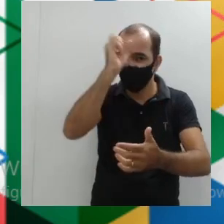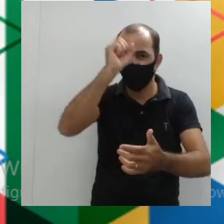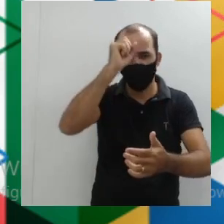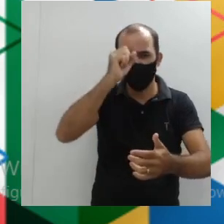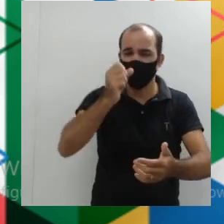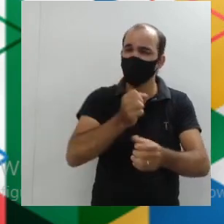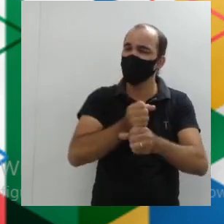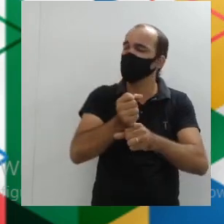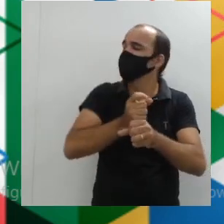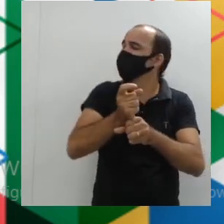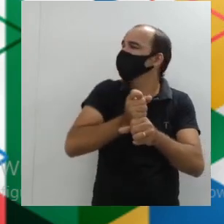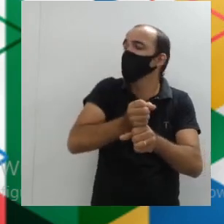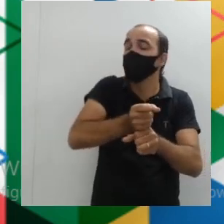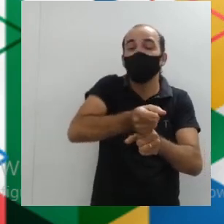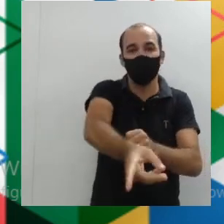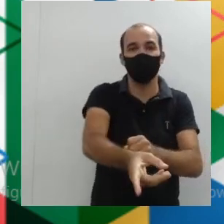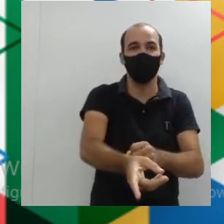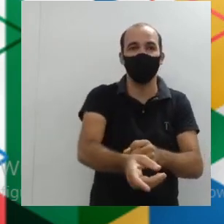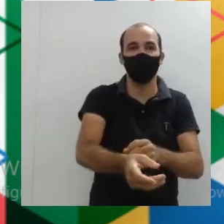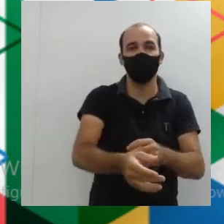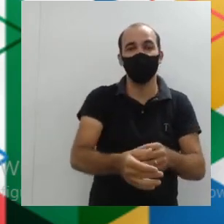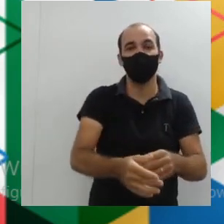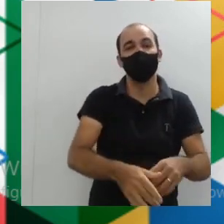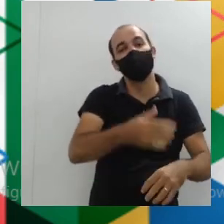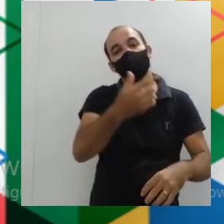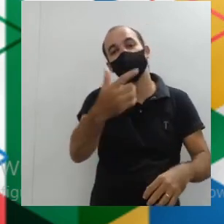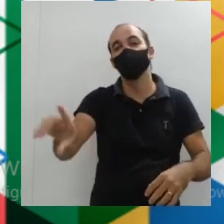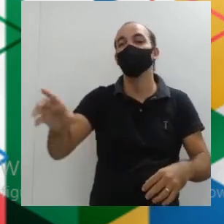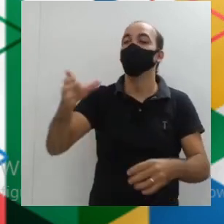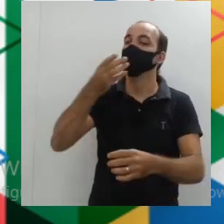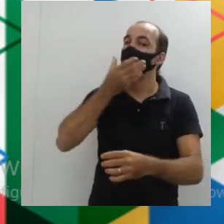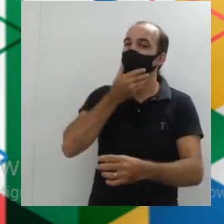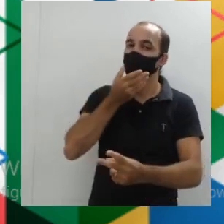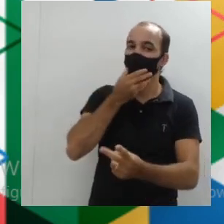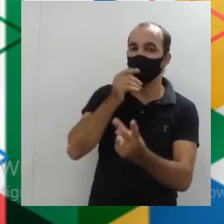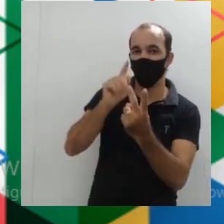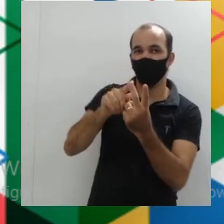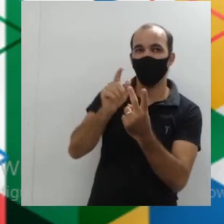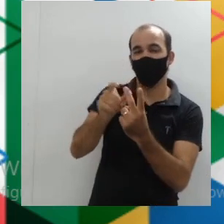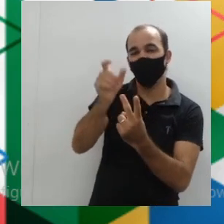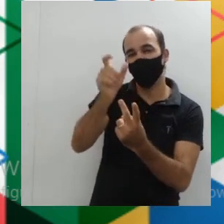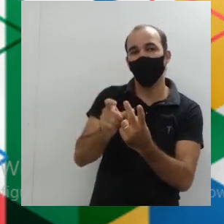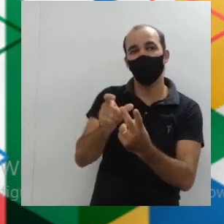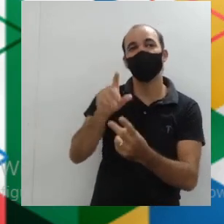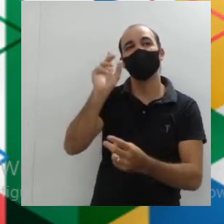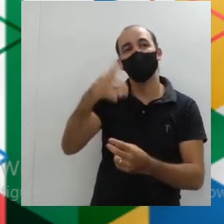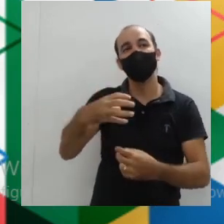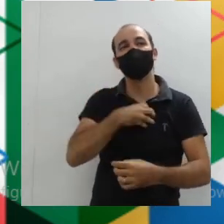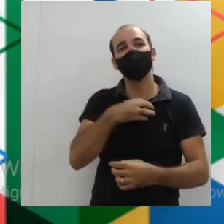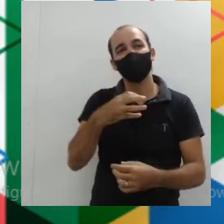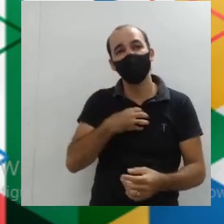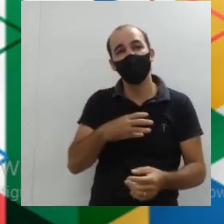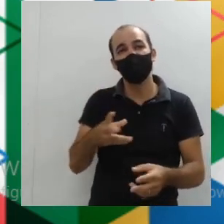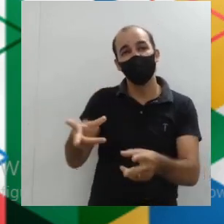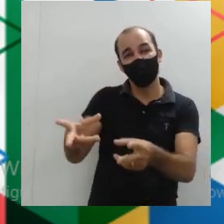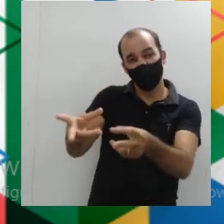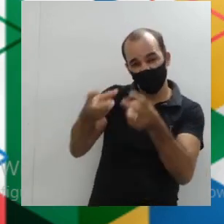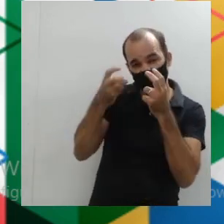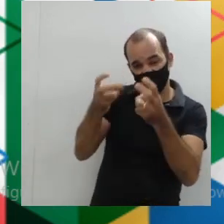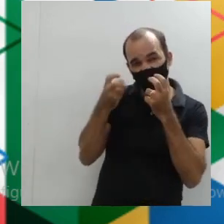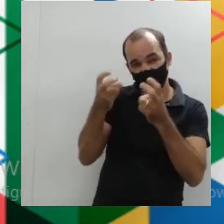da minha linguagem são os limites do meu mundo. A forma como eu olho o mundo está ligado à forma como eu me comunico,